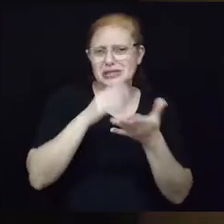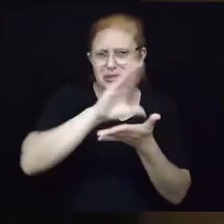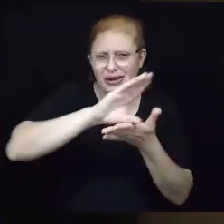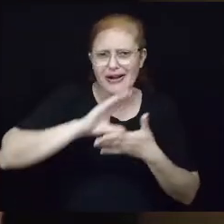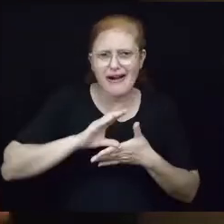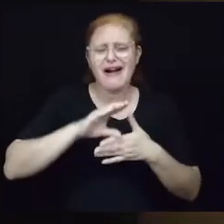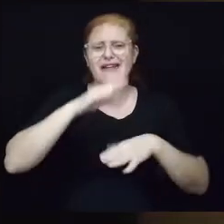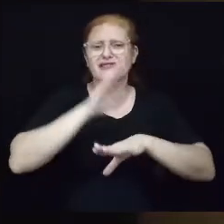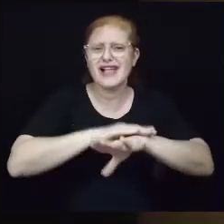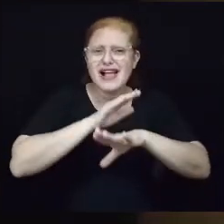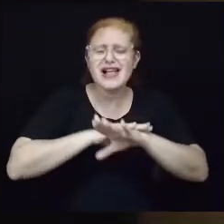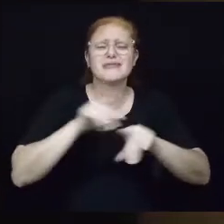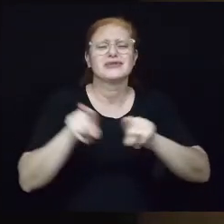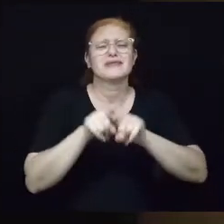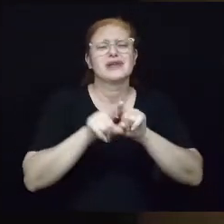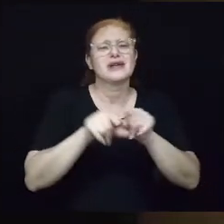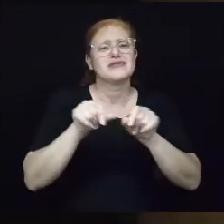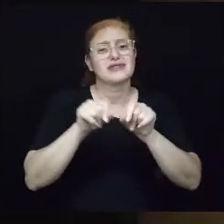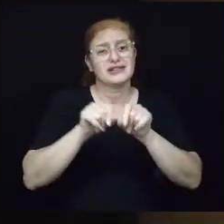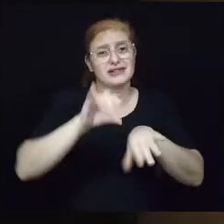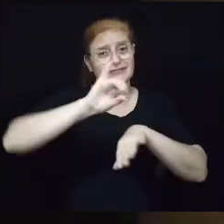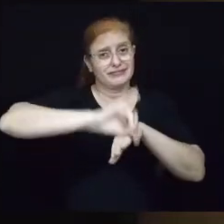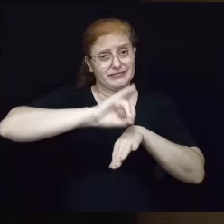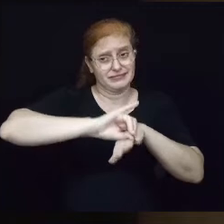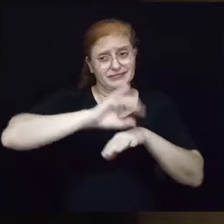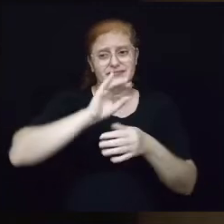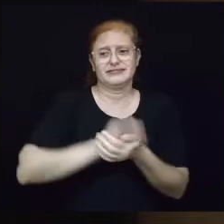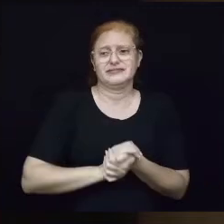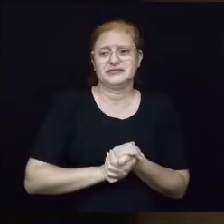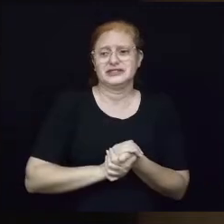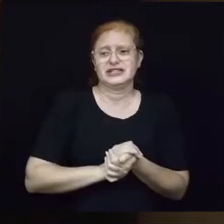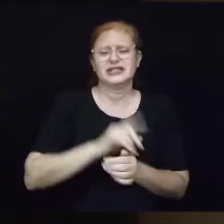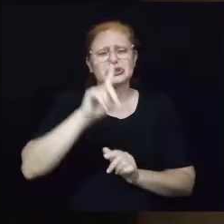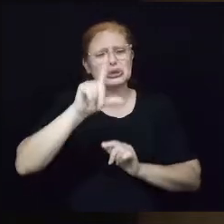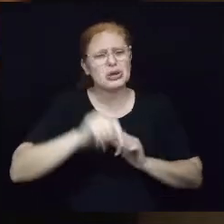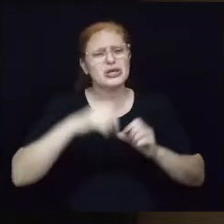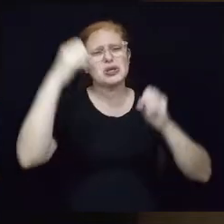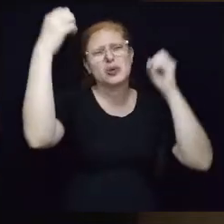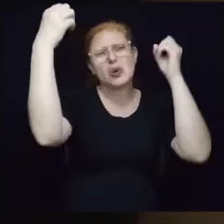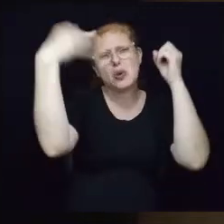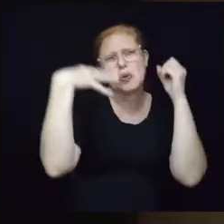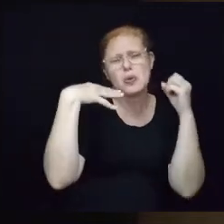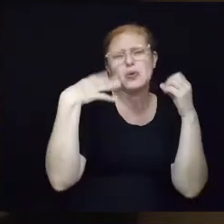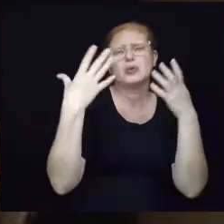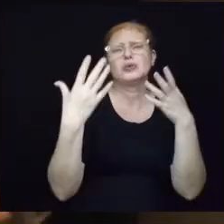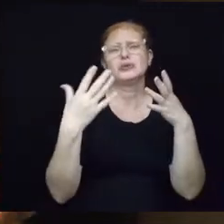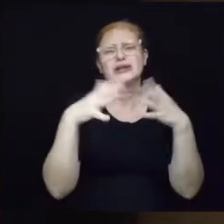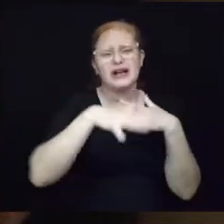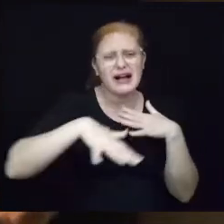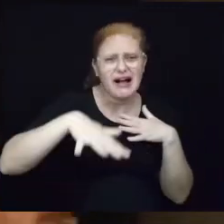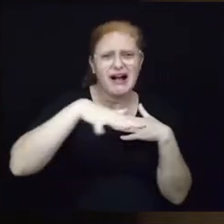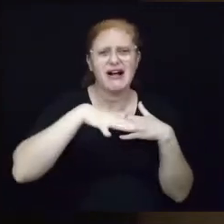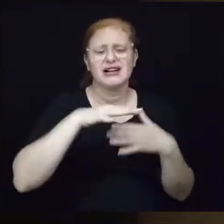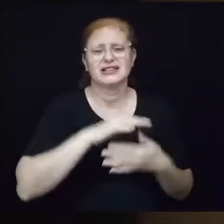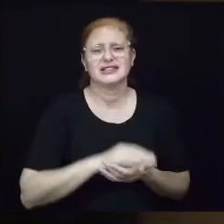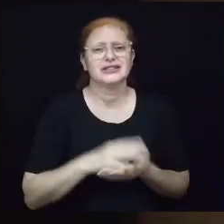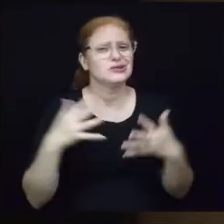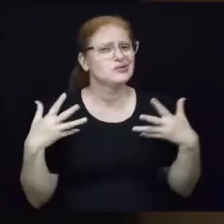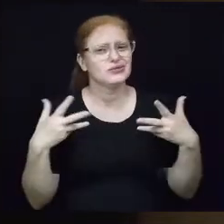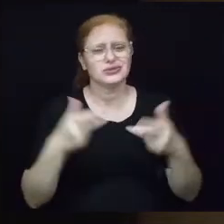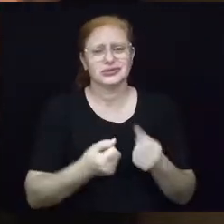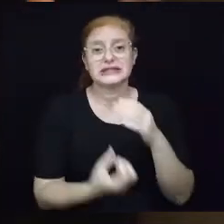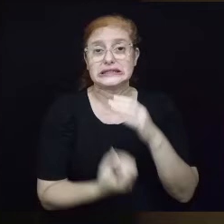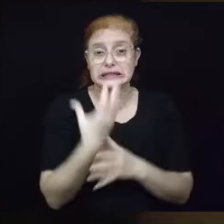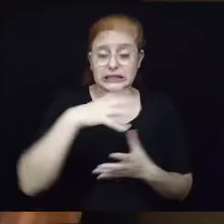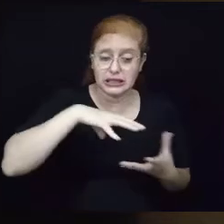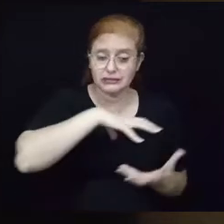orçamentário e de tempo para executar as peças, e definir luz do ambiente. Bom, é tudo, assim,